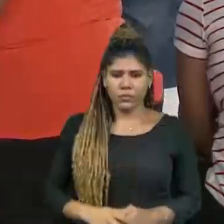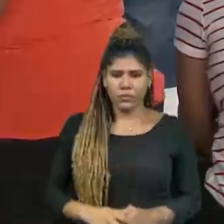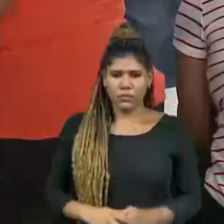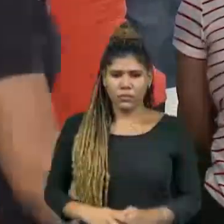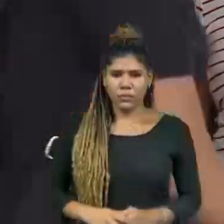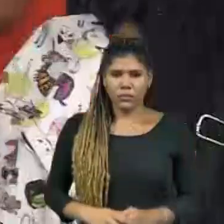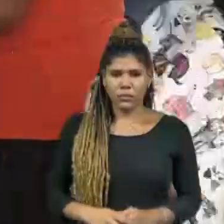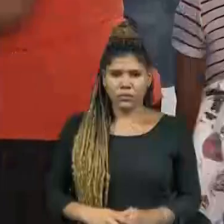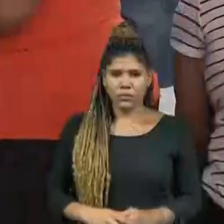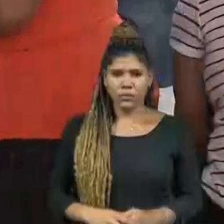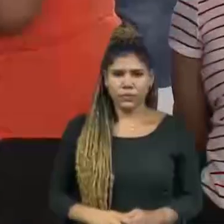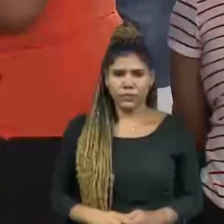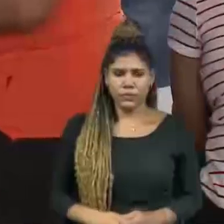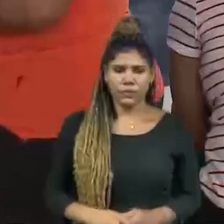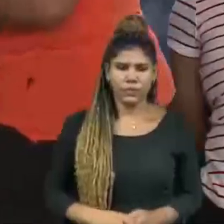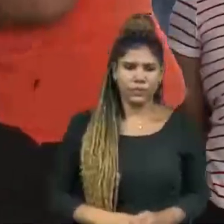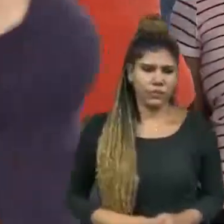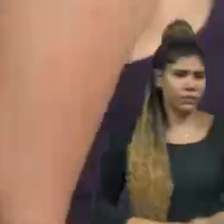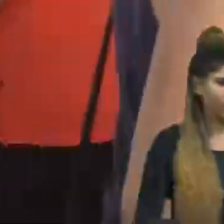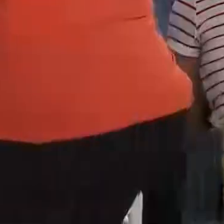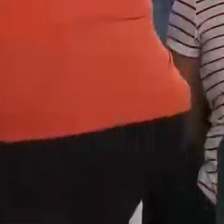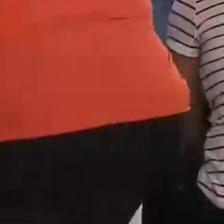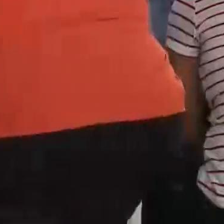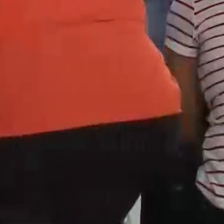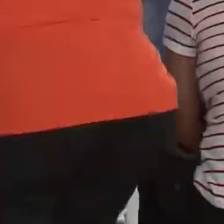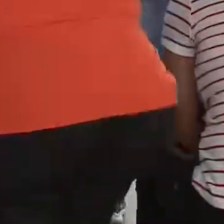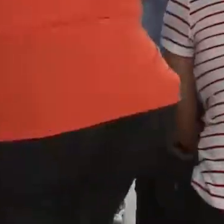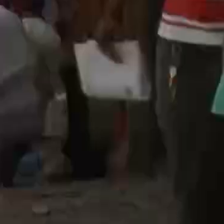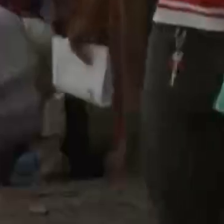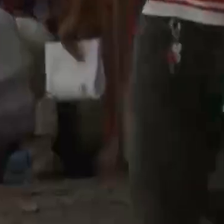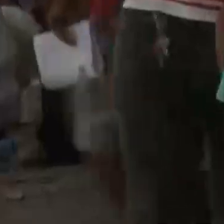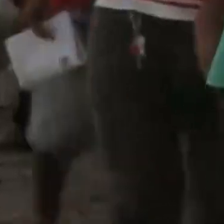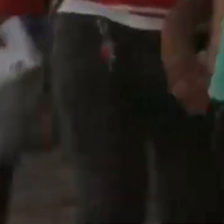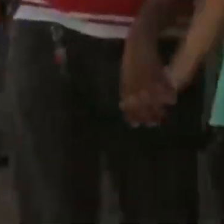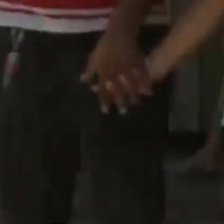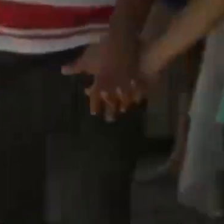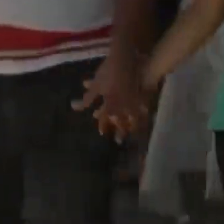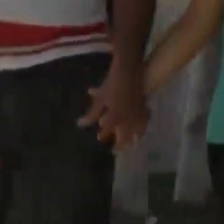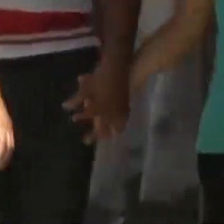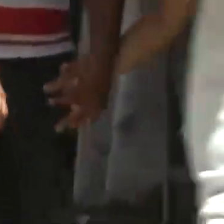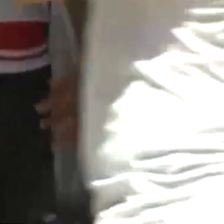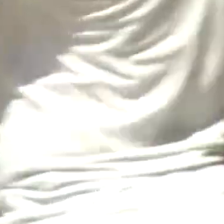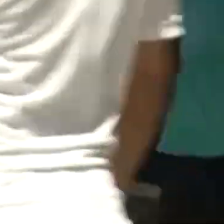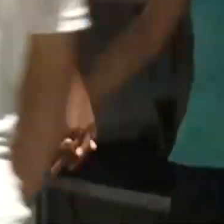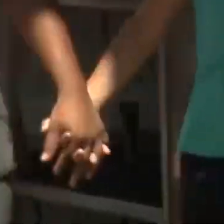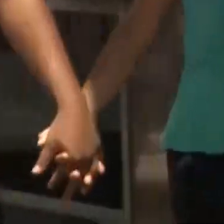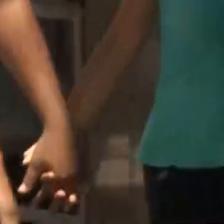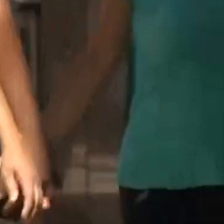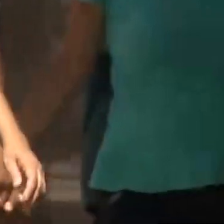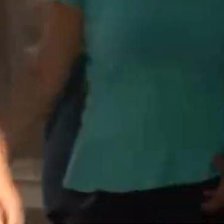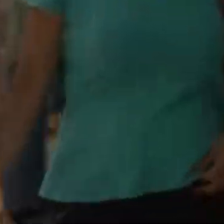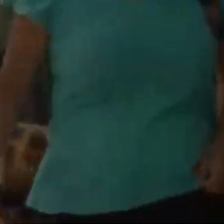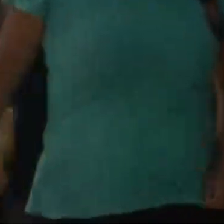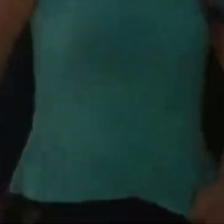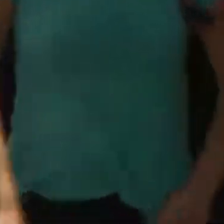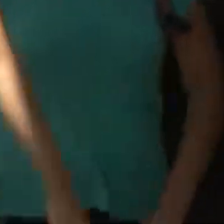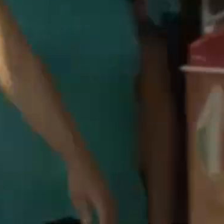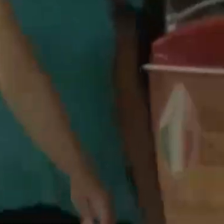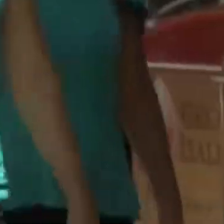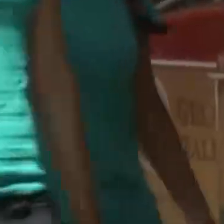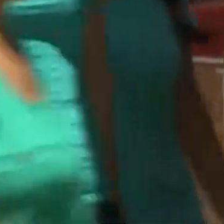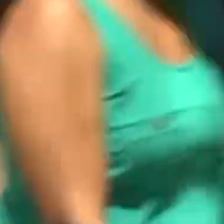apenas a região norte, a incidência é maior, 79 a cada 100 mil mulheres, maior taxa entre